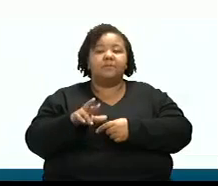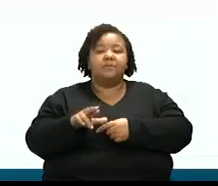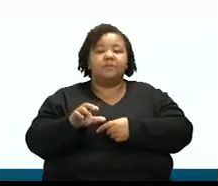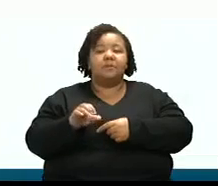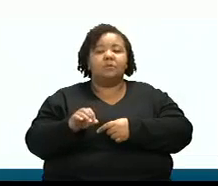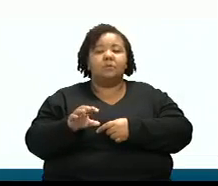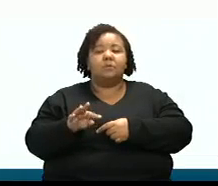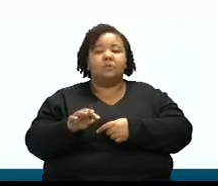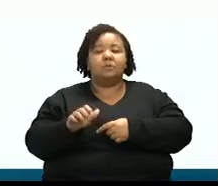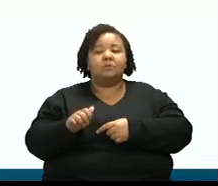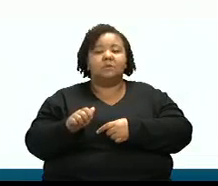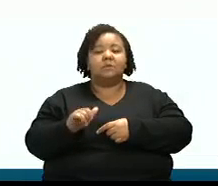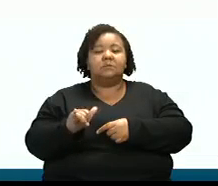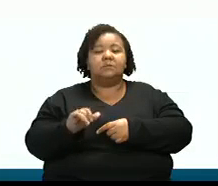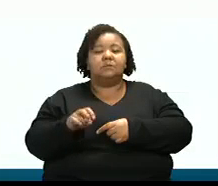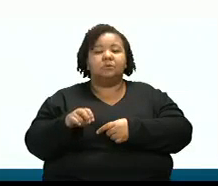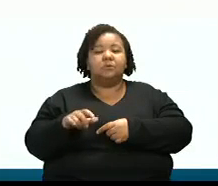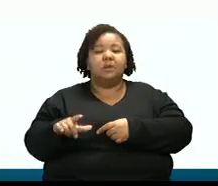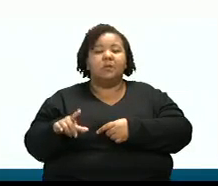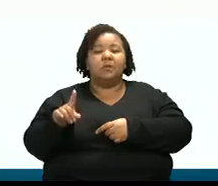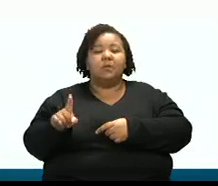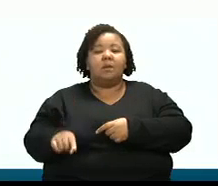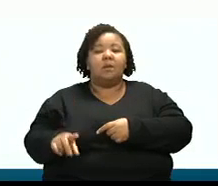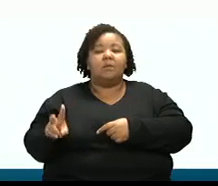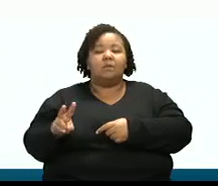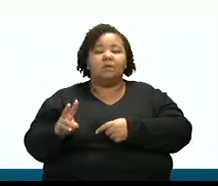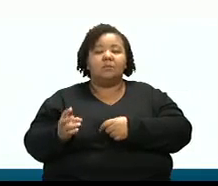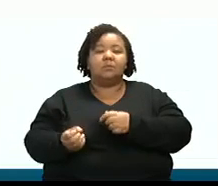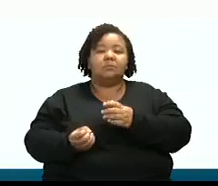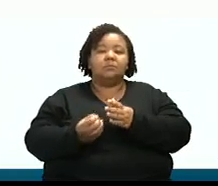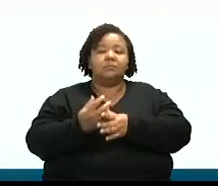f é um vetor gerado a partir